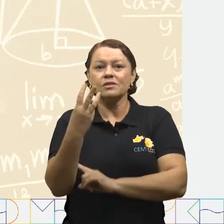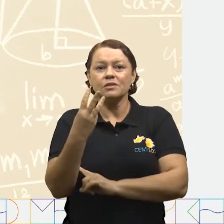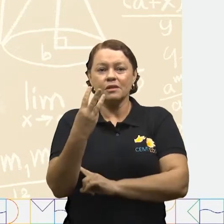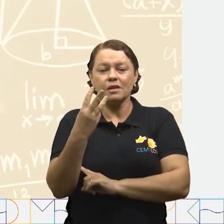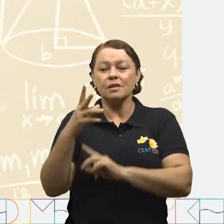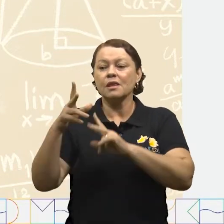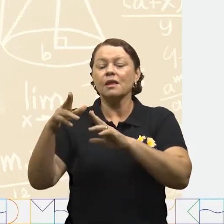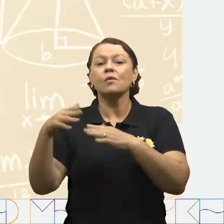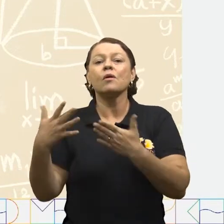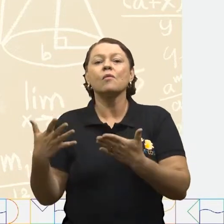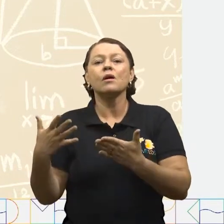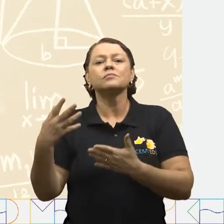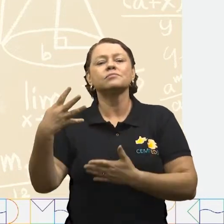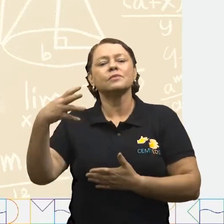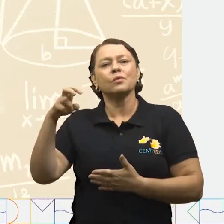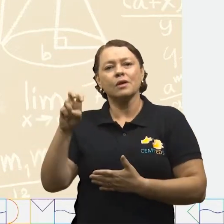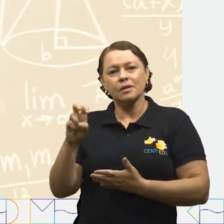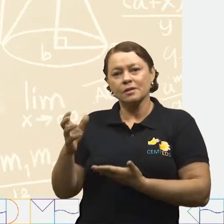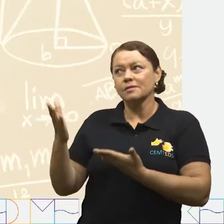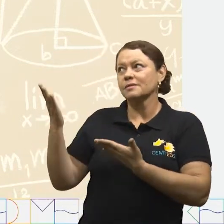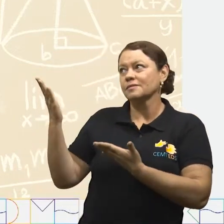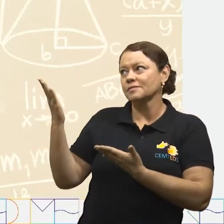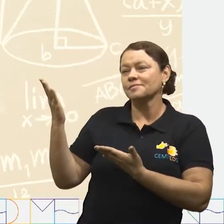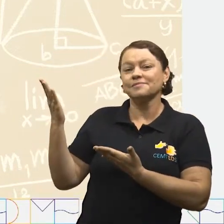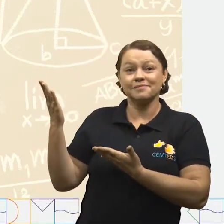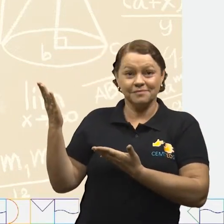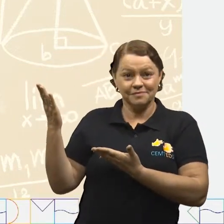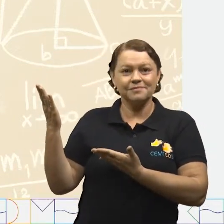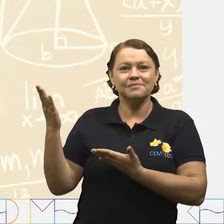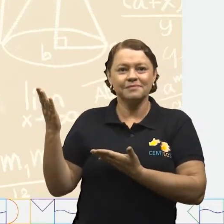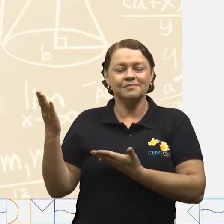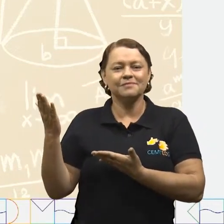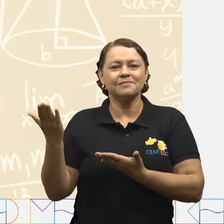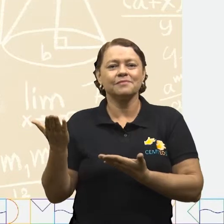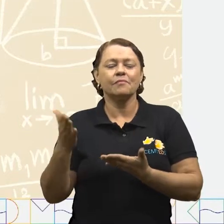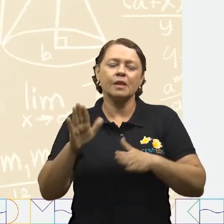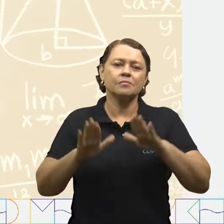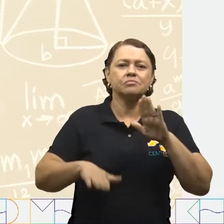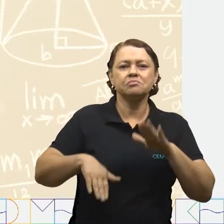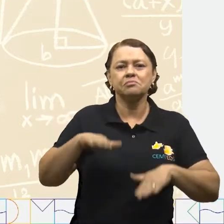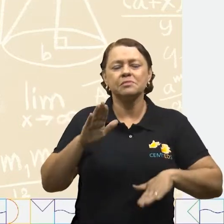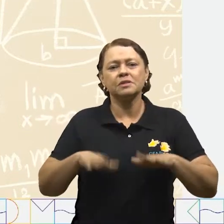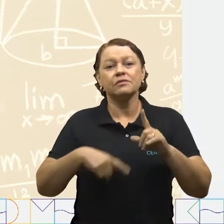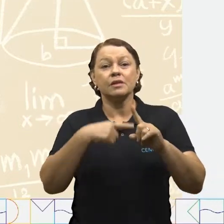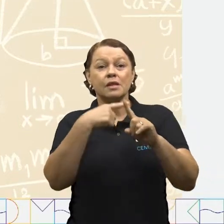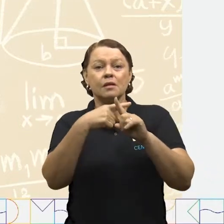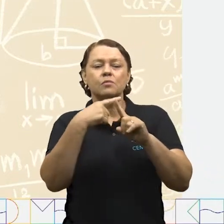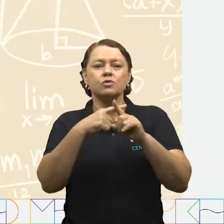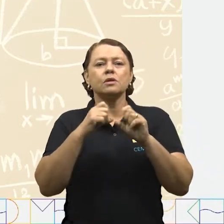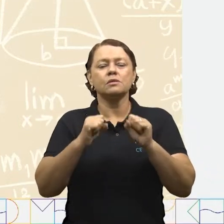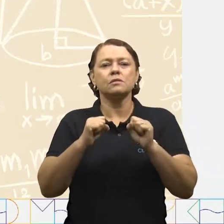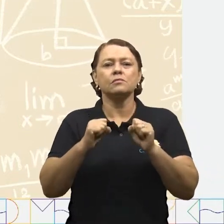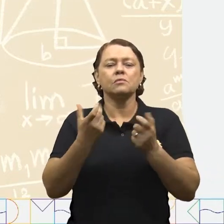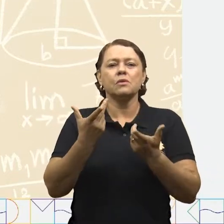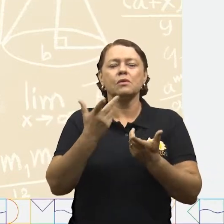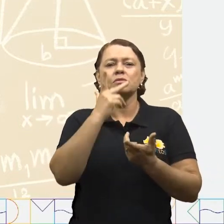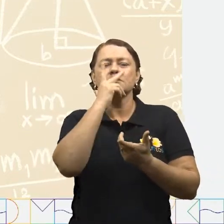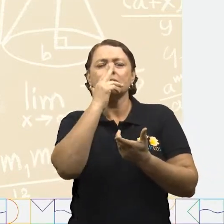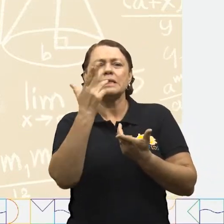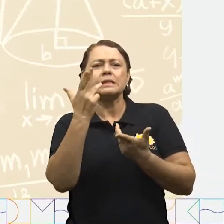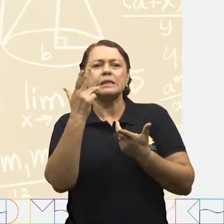= 45 Às vezes a multiplicação Pode parecer um pouco